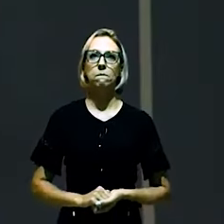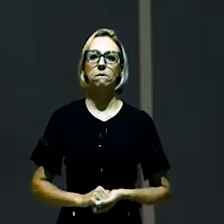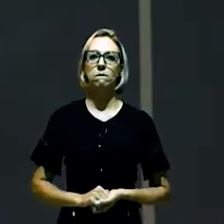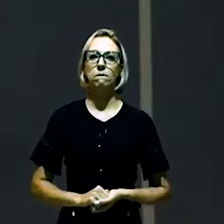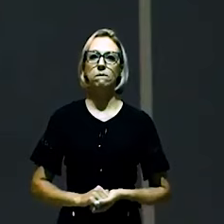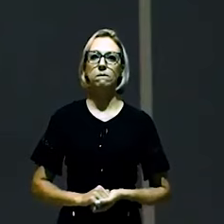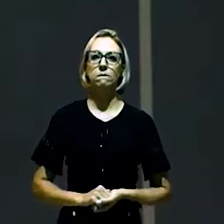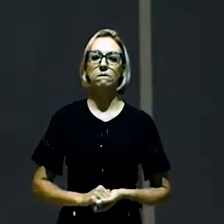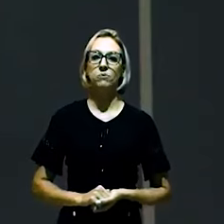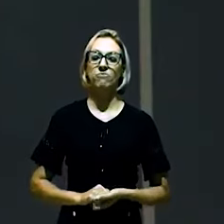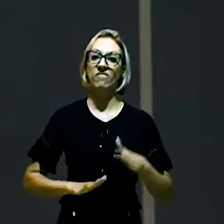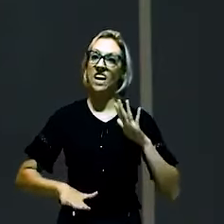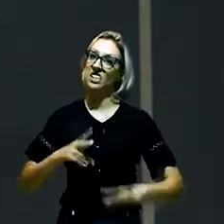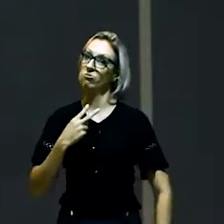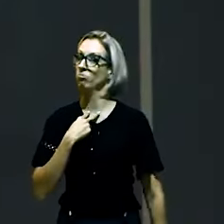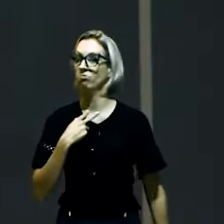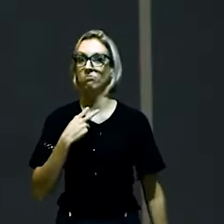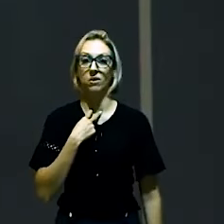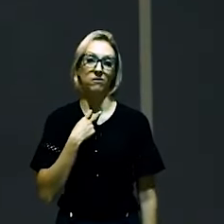fazer o que não pode,